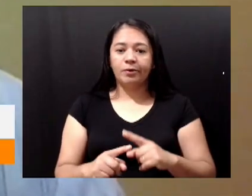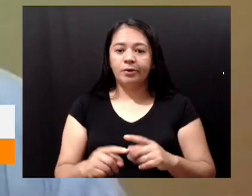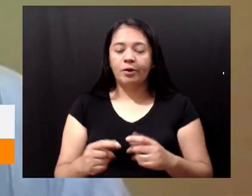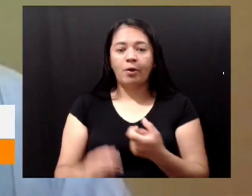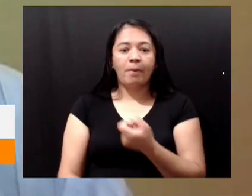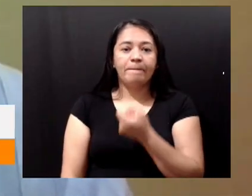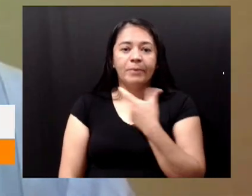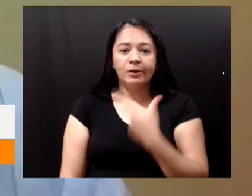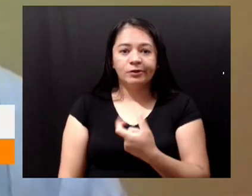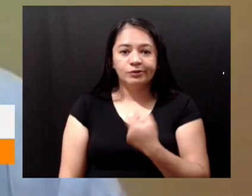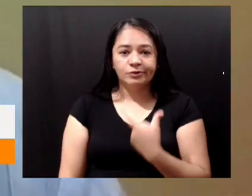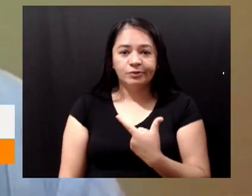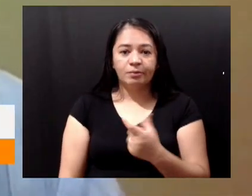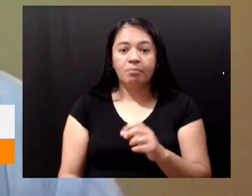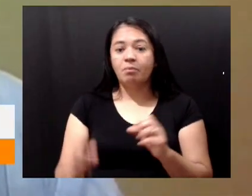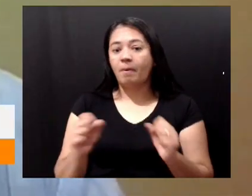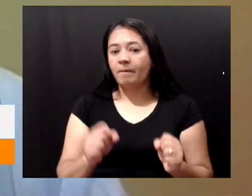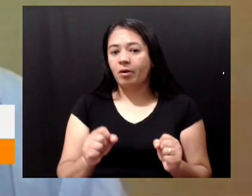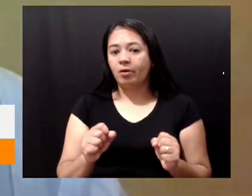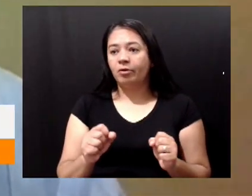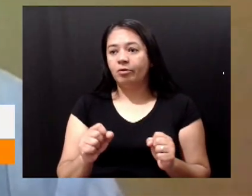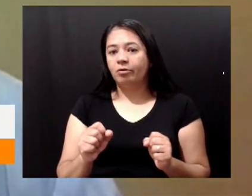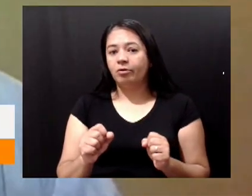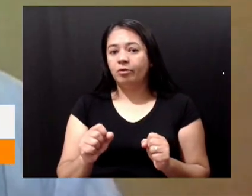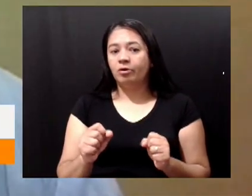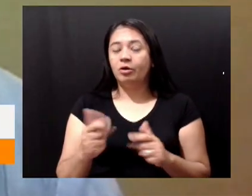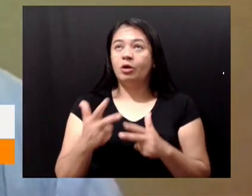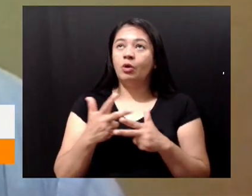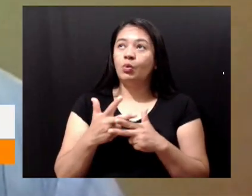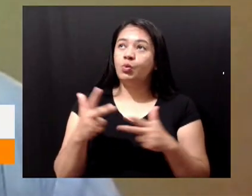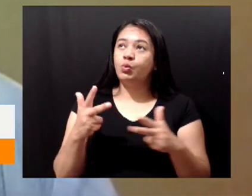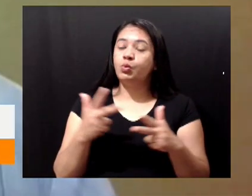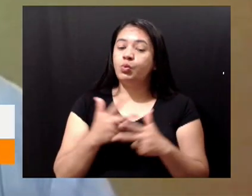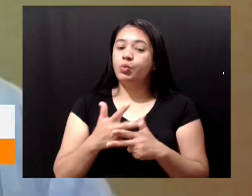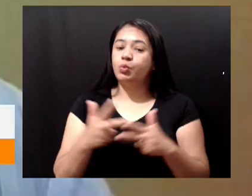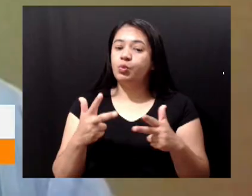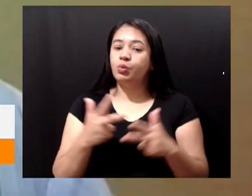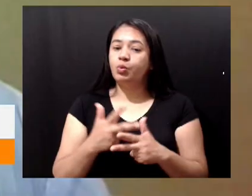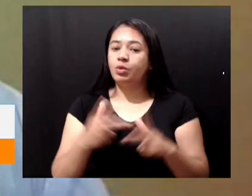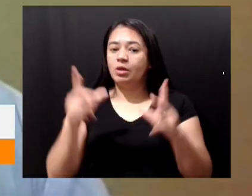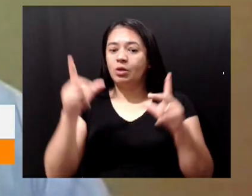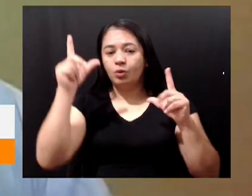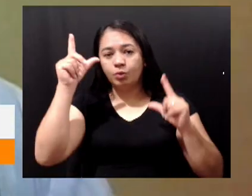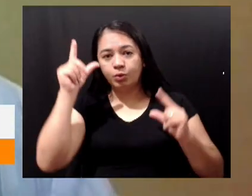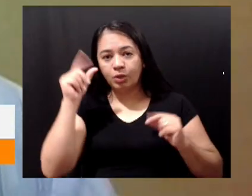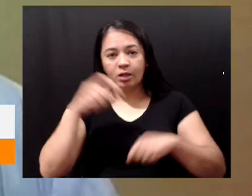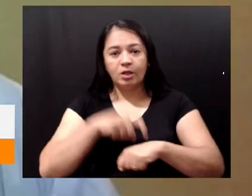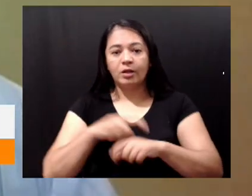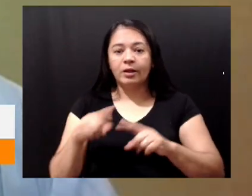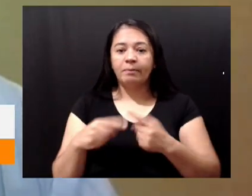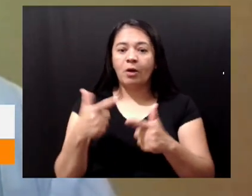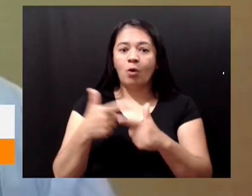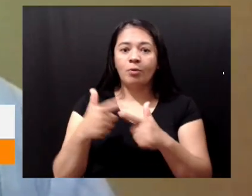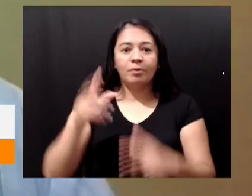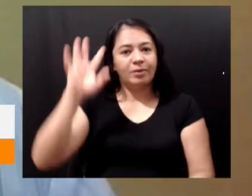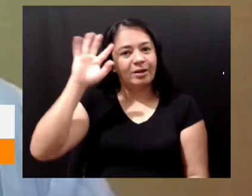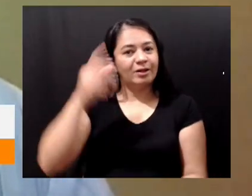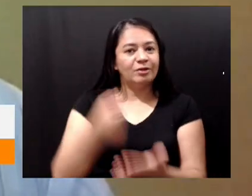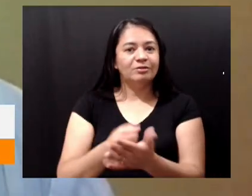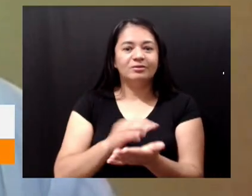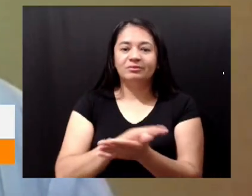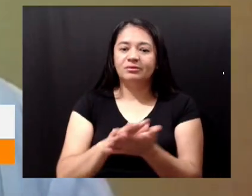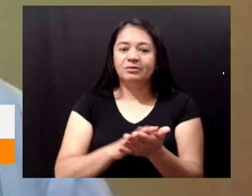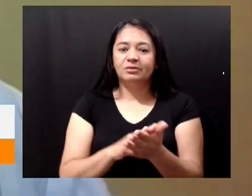pode até mascarar sintomas, ele pode dar um alívio imediato, mas não vai resolver o problema do paciente. E o